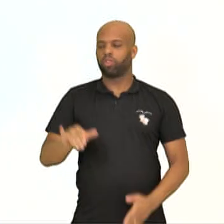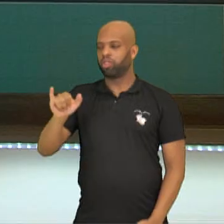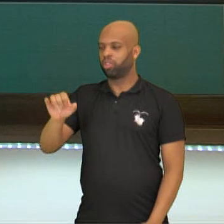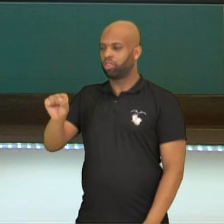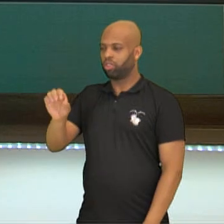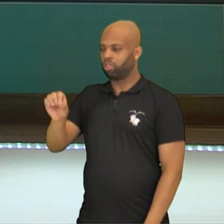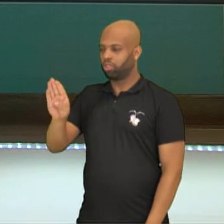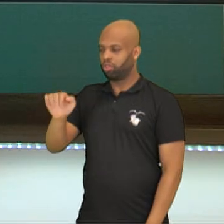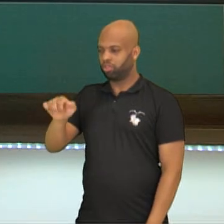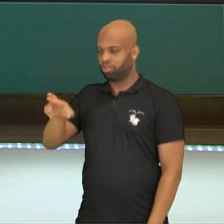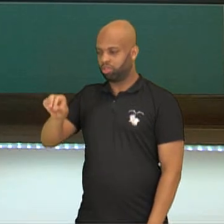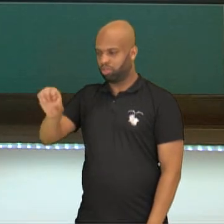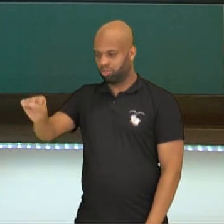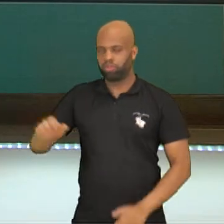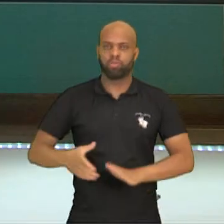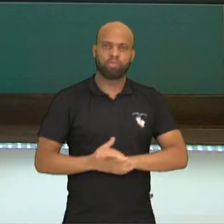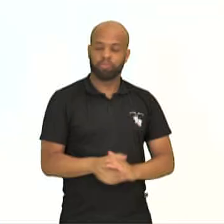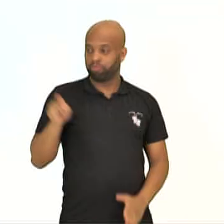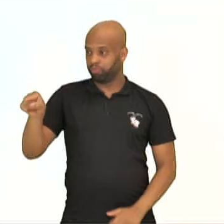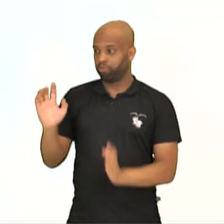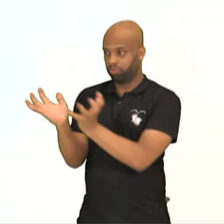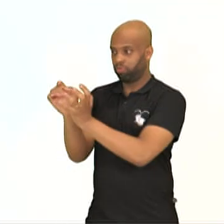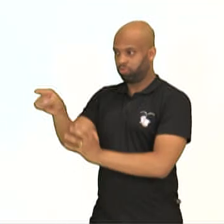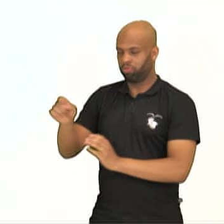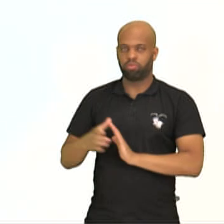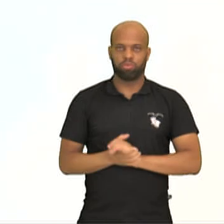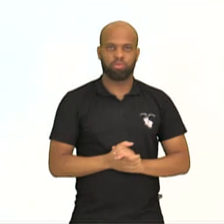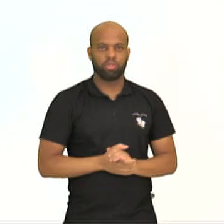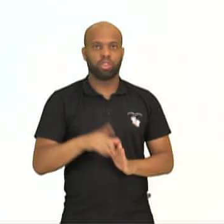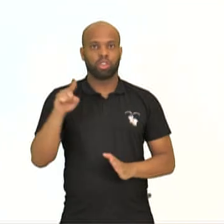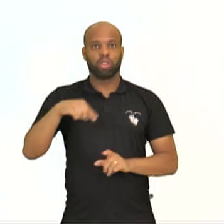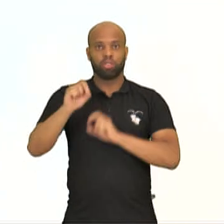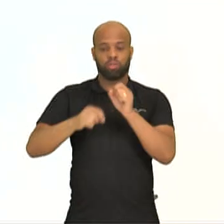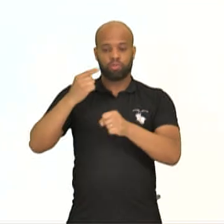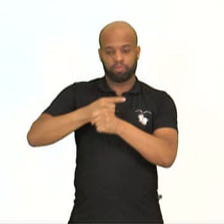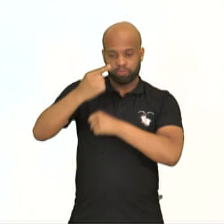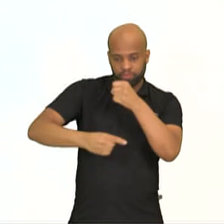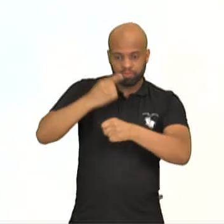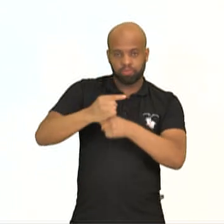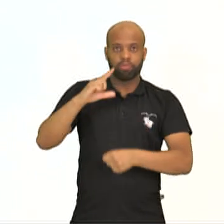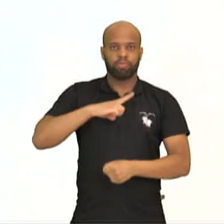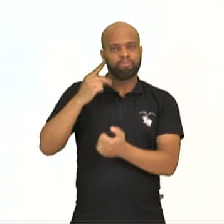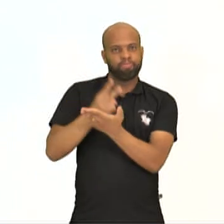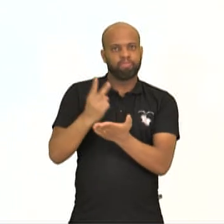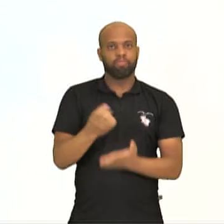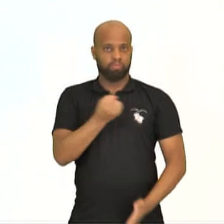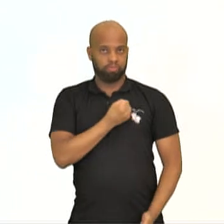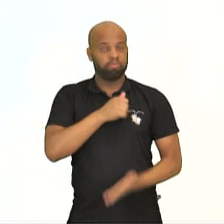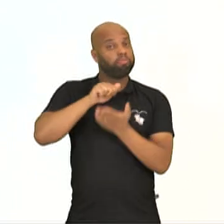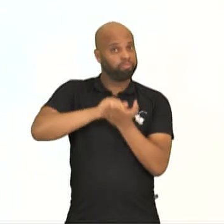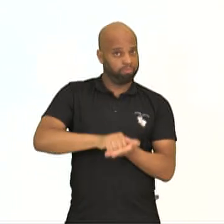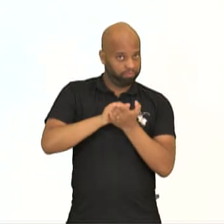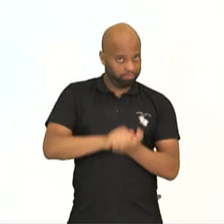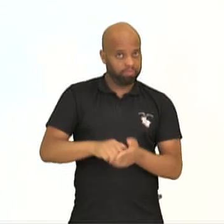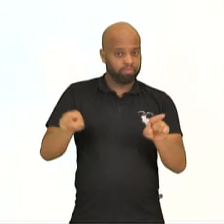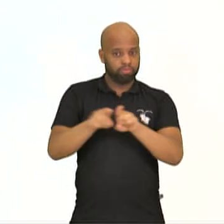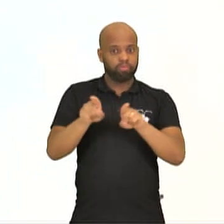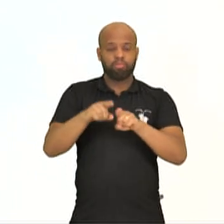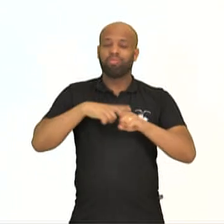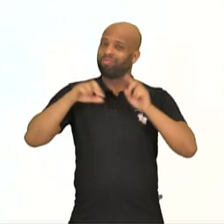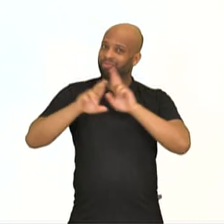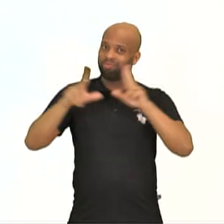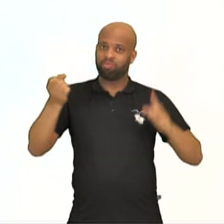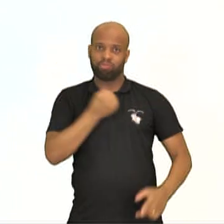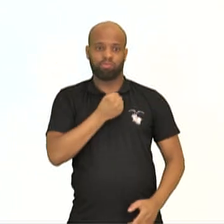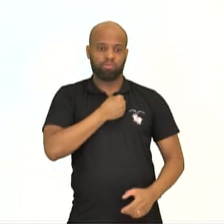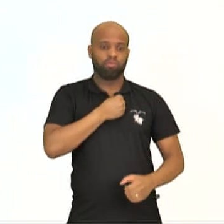Agora vamos falar um pouquinho sobre isóbaros. Isóbaros são átomos que apresentam o mesmo número de massa e diferentes